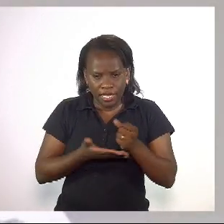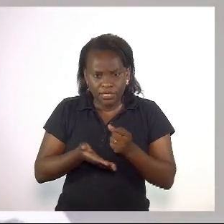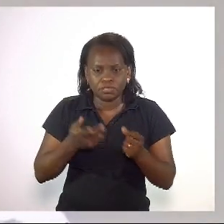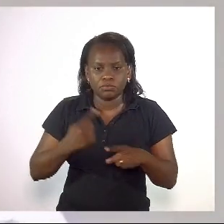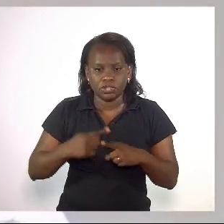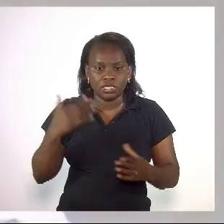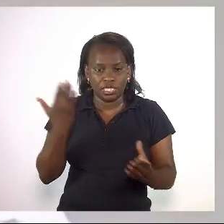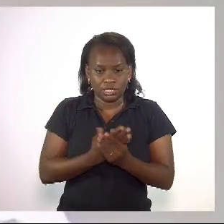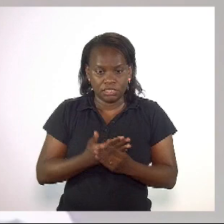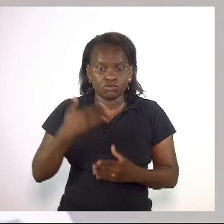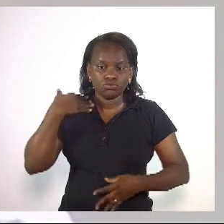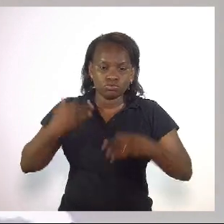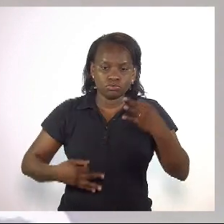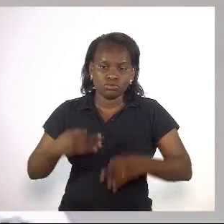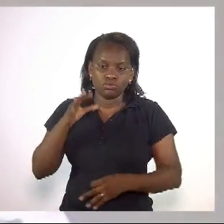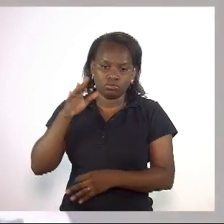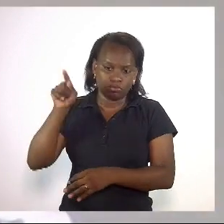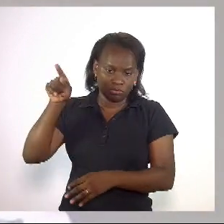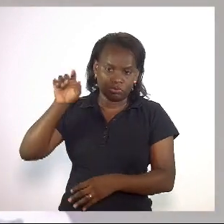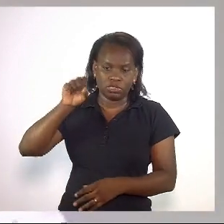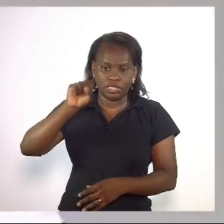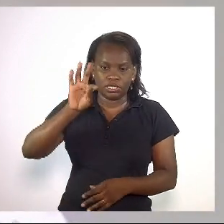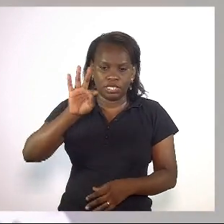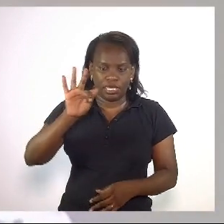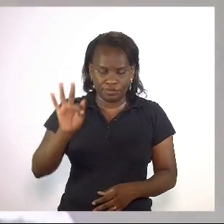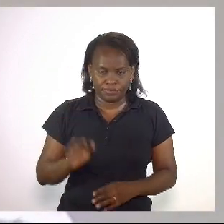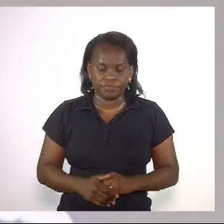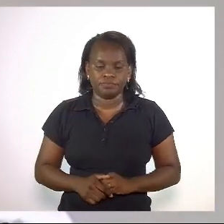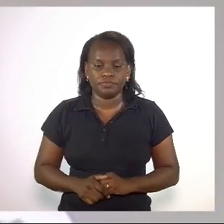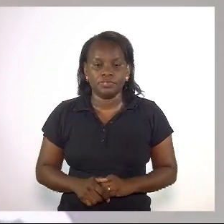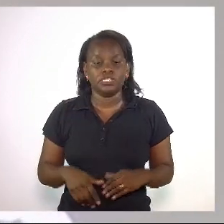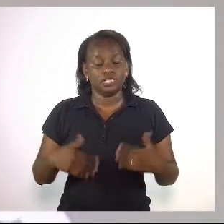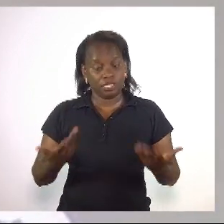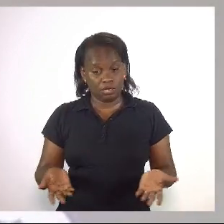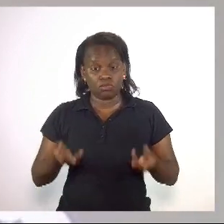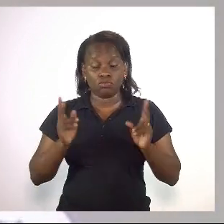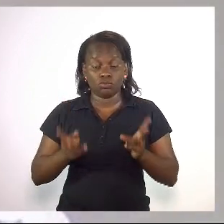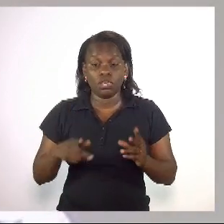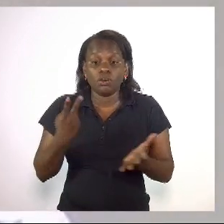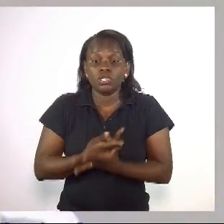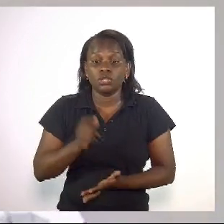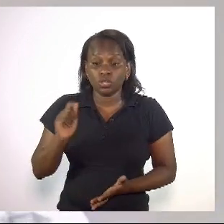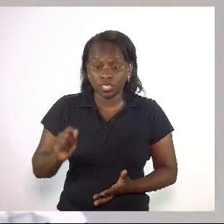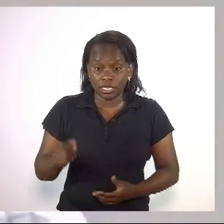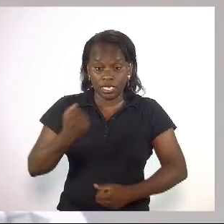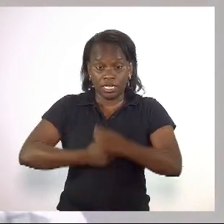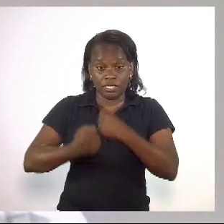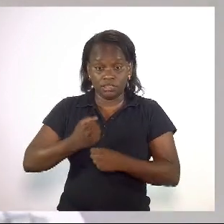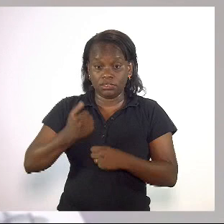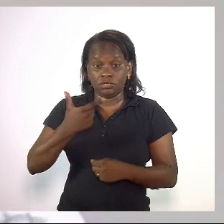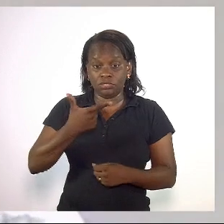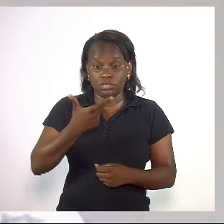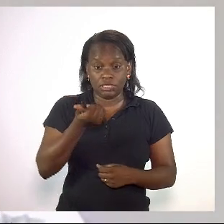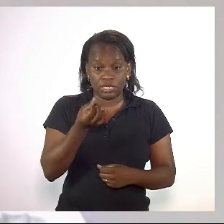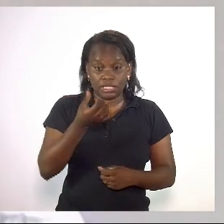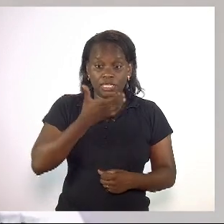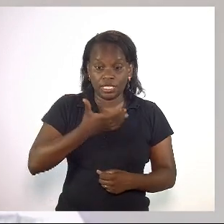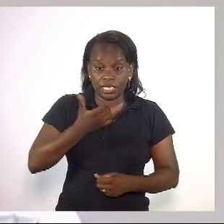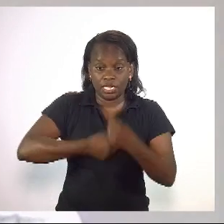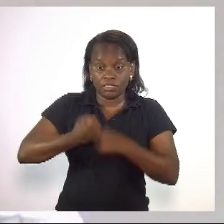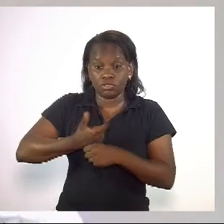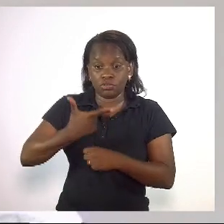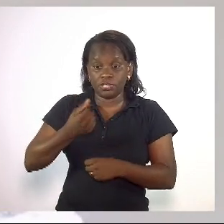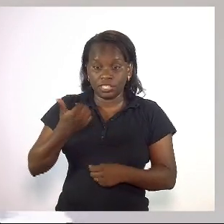ainda estava sendo julgada no STF. Bem, mantendo isso, ocorre que, em 16 de dezembro de 2019, ou